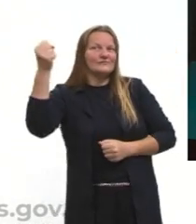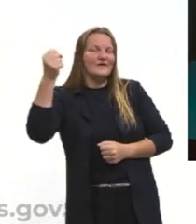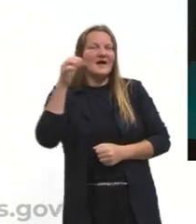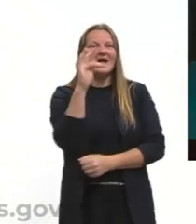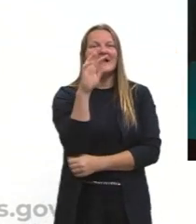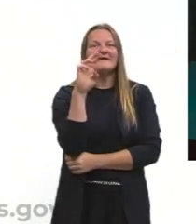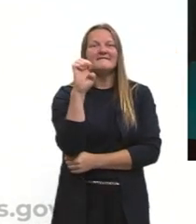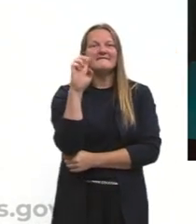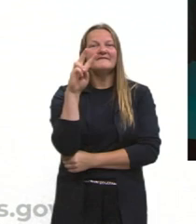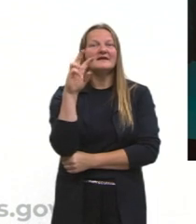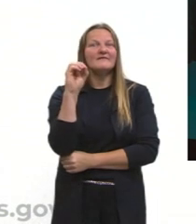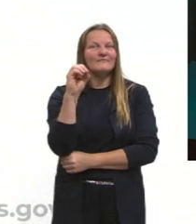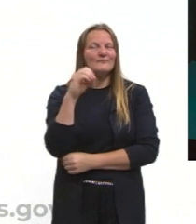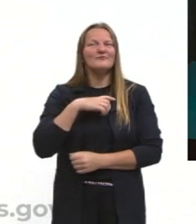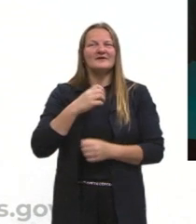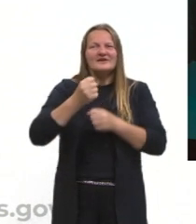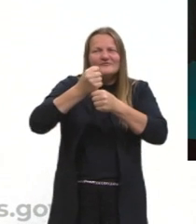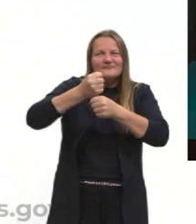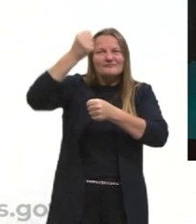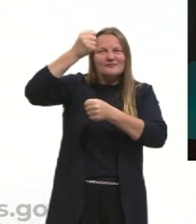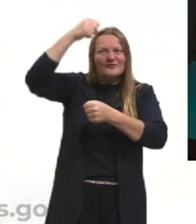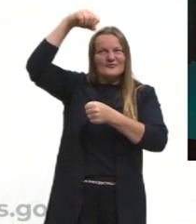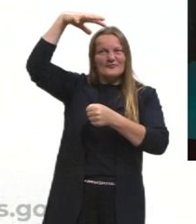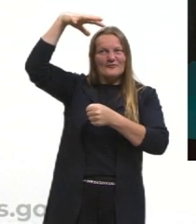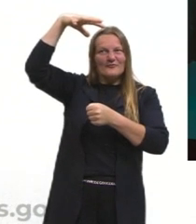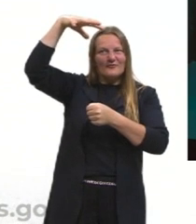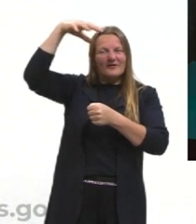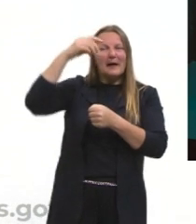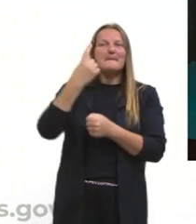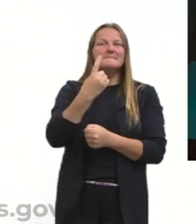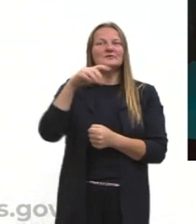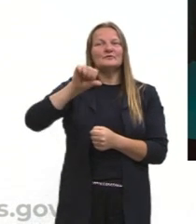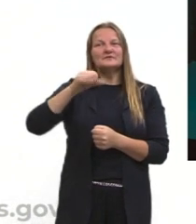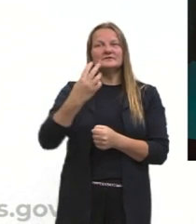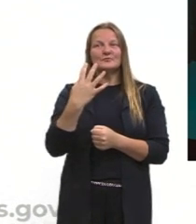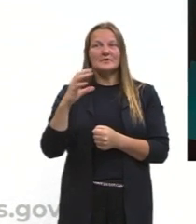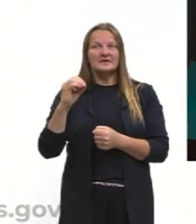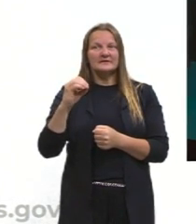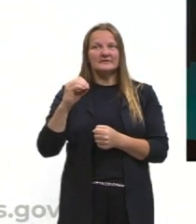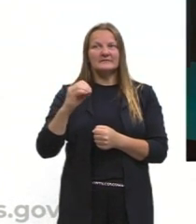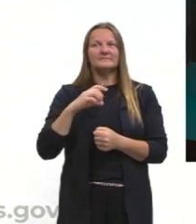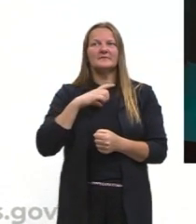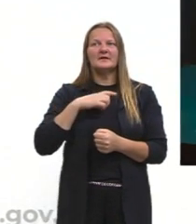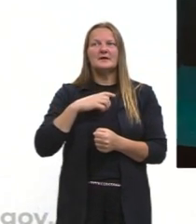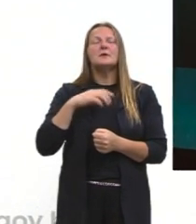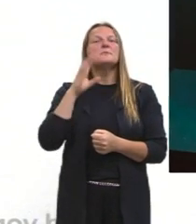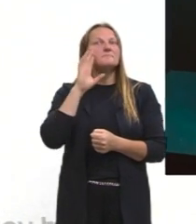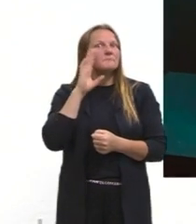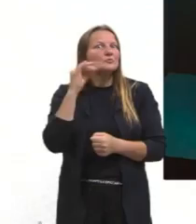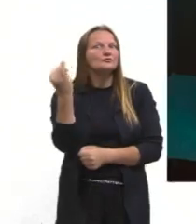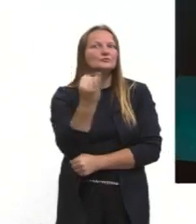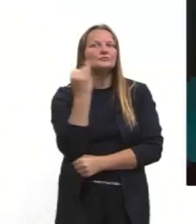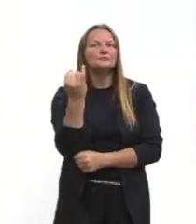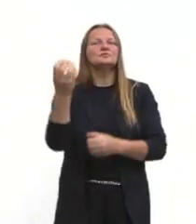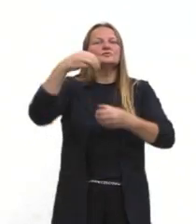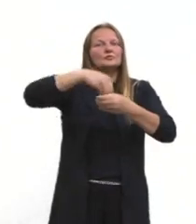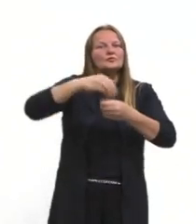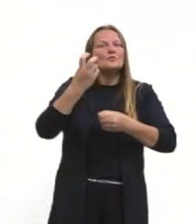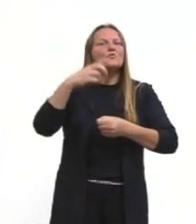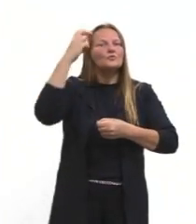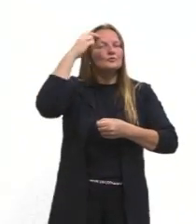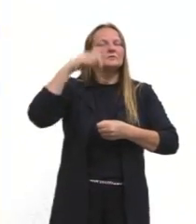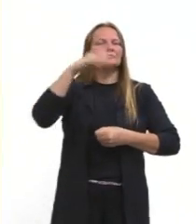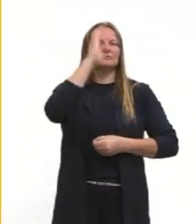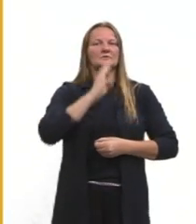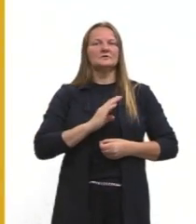frevo né uma sombrinha ali de 1940 mostrando também o frevo uma parte muito importante da nossa cultura